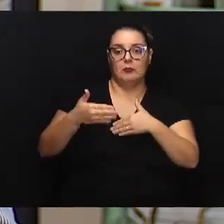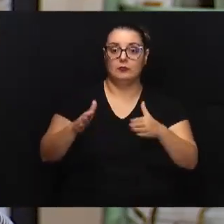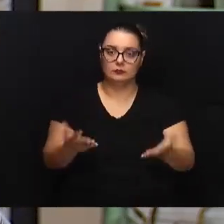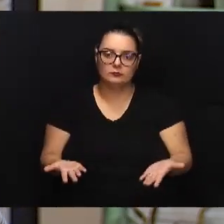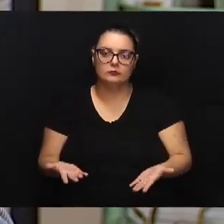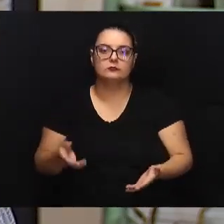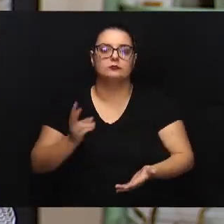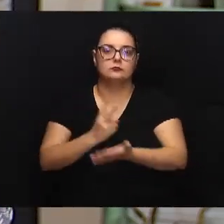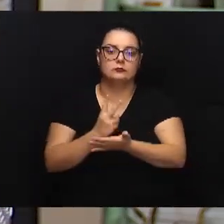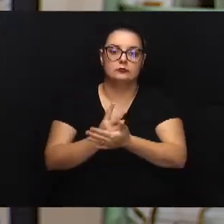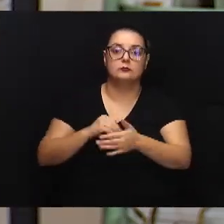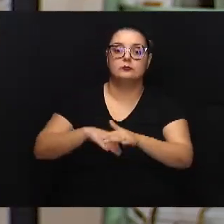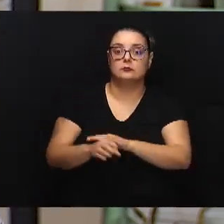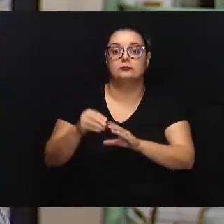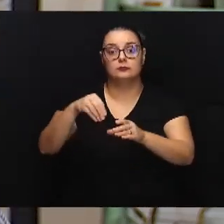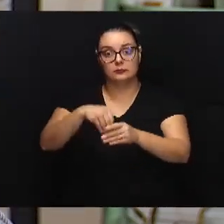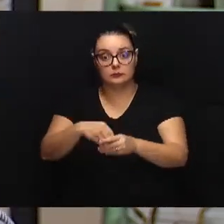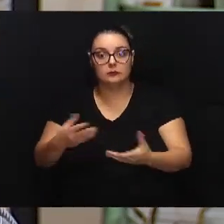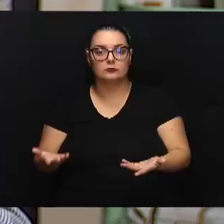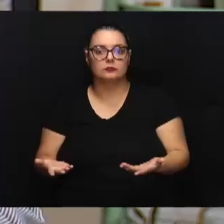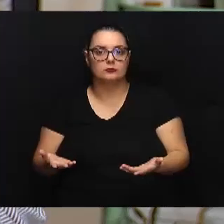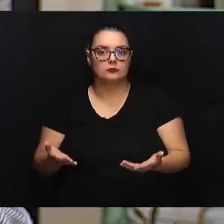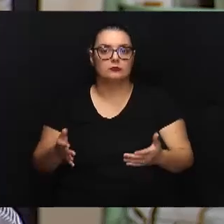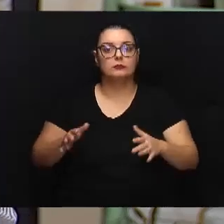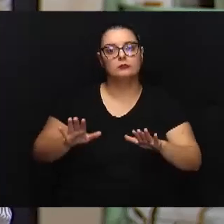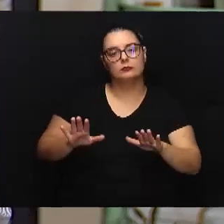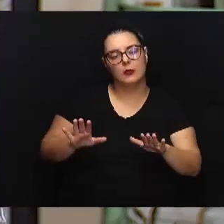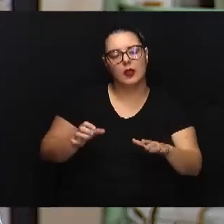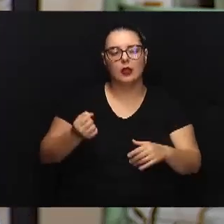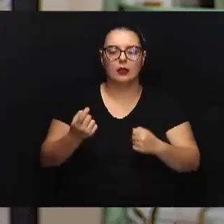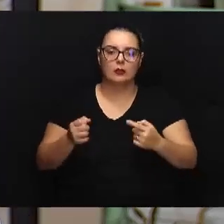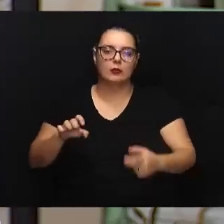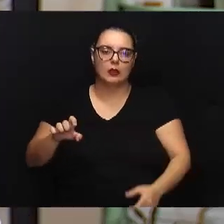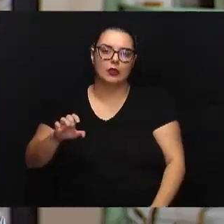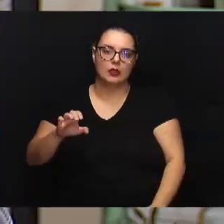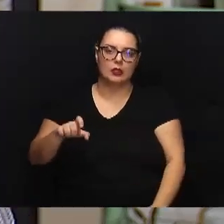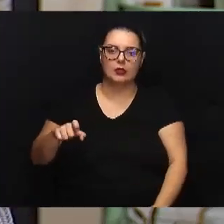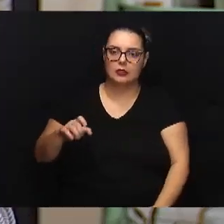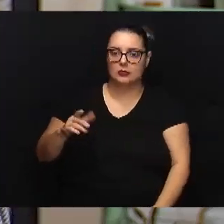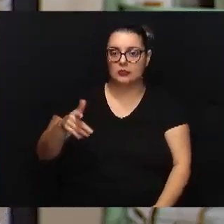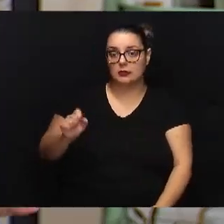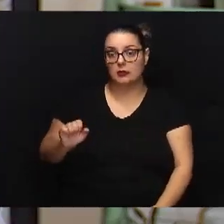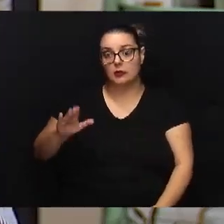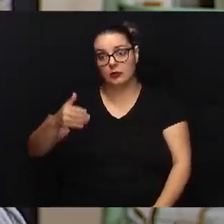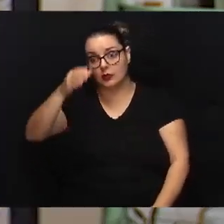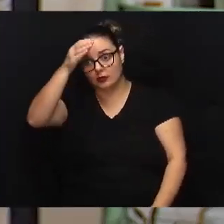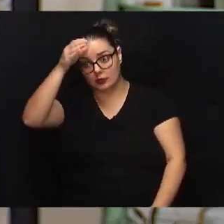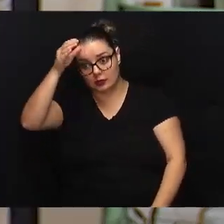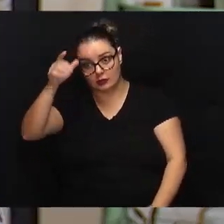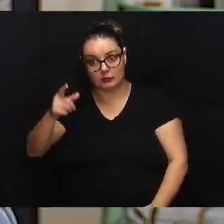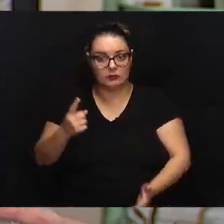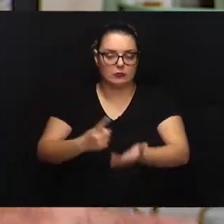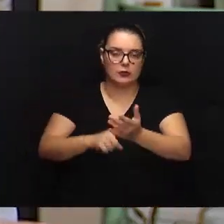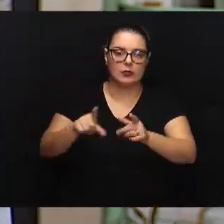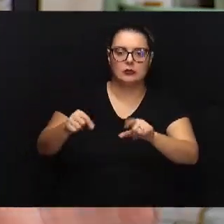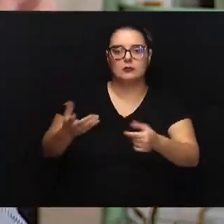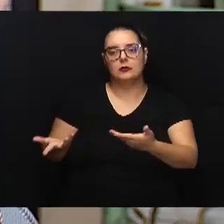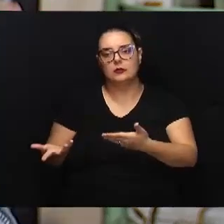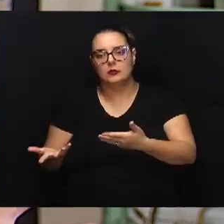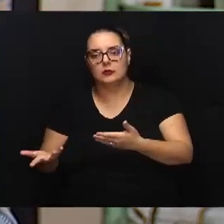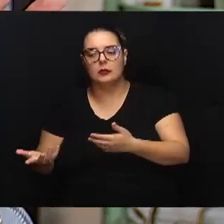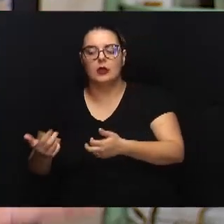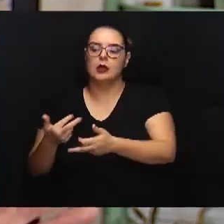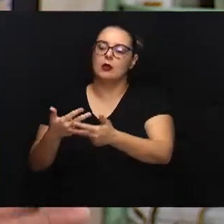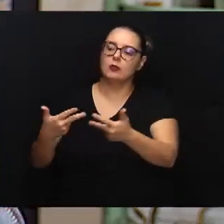costumo colocar, mas a gente abre exceções quando o cliente quer uma marca específica. Então a gente navega entre algumas coisas que a